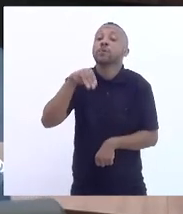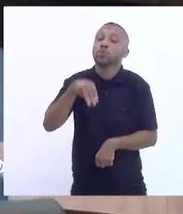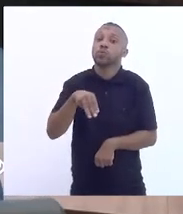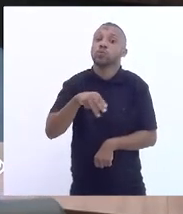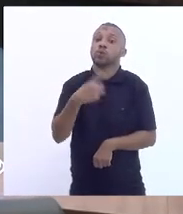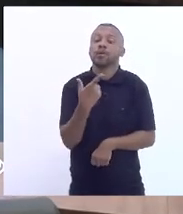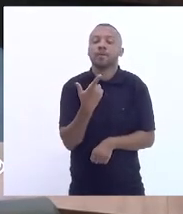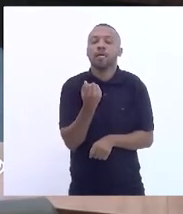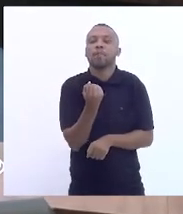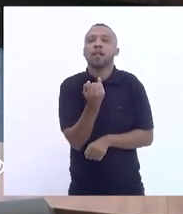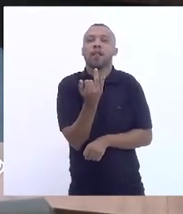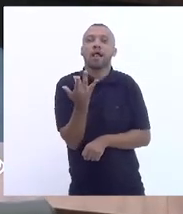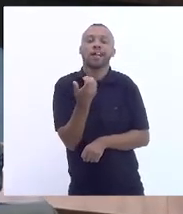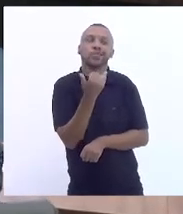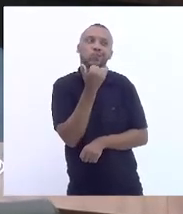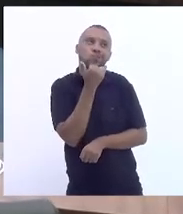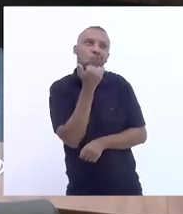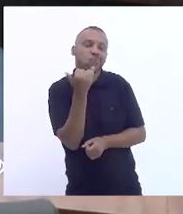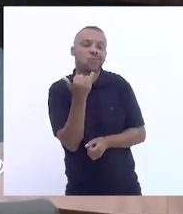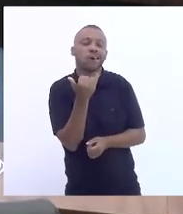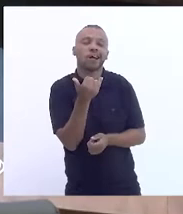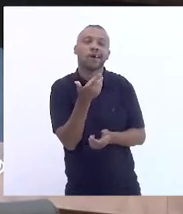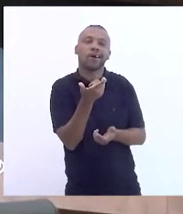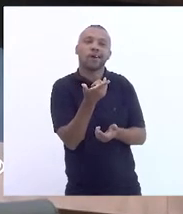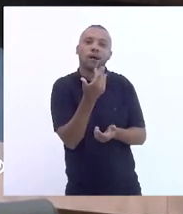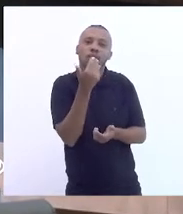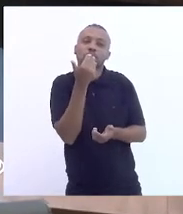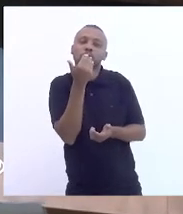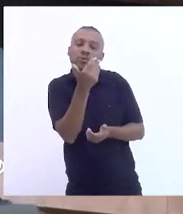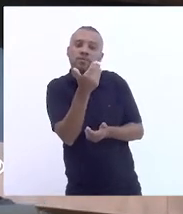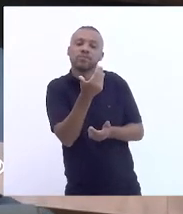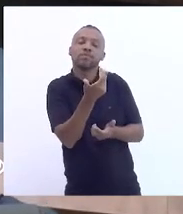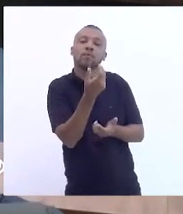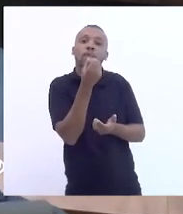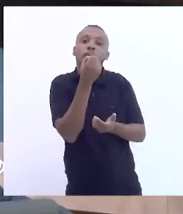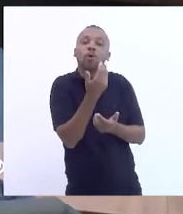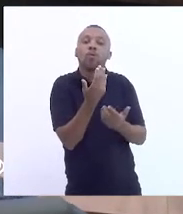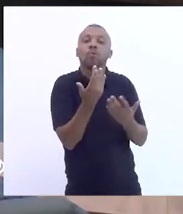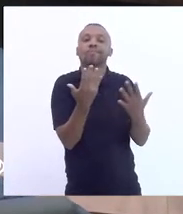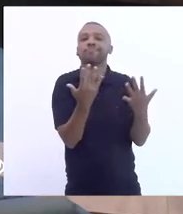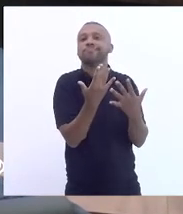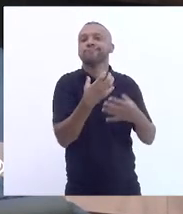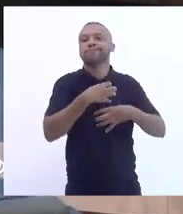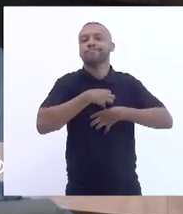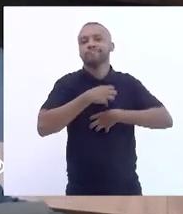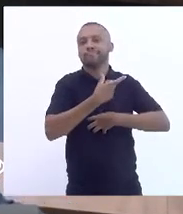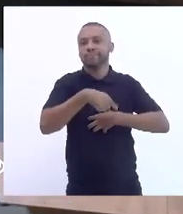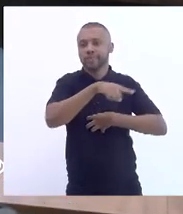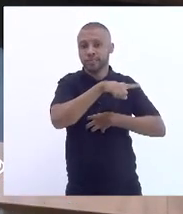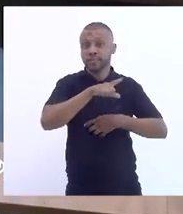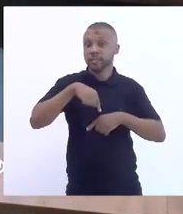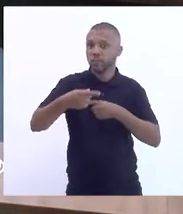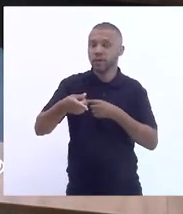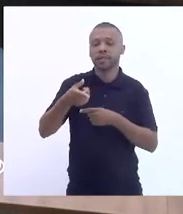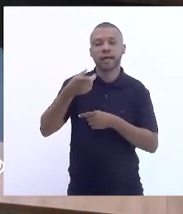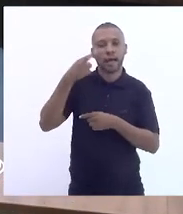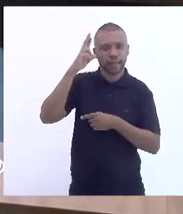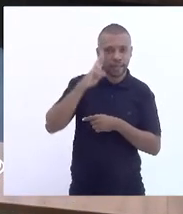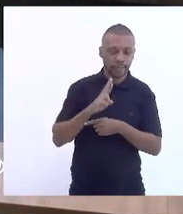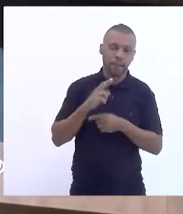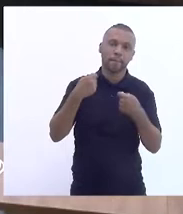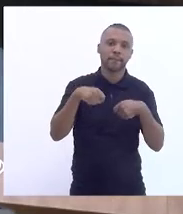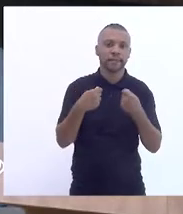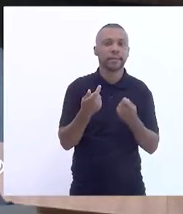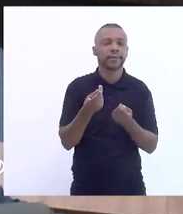contando sem trocadilho com bom senso aí ficar pouco a deputado a Renata vai falar lá para sair